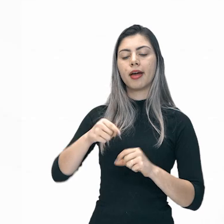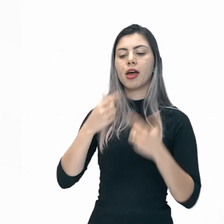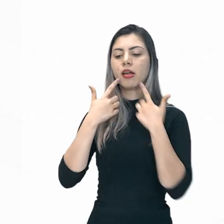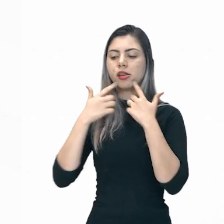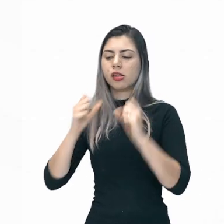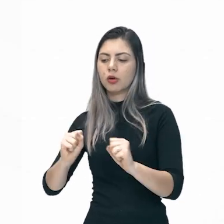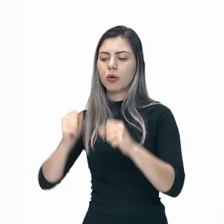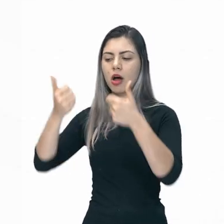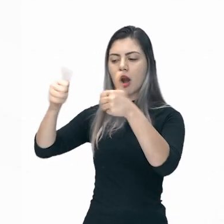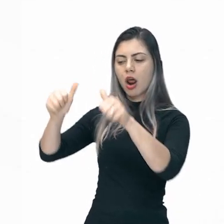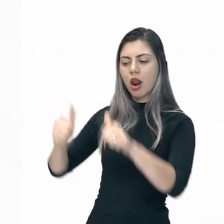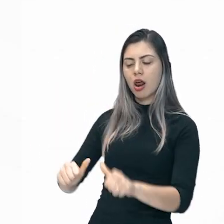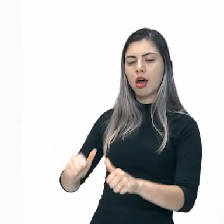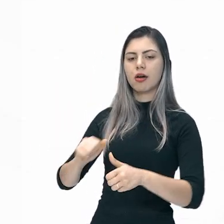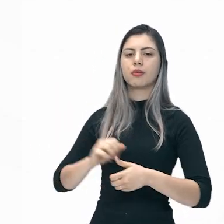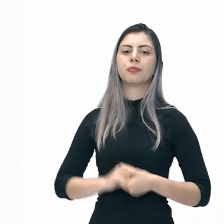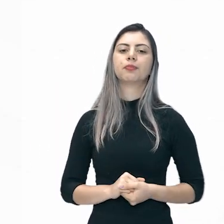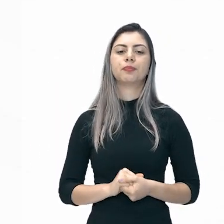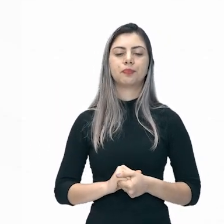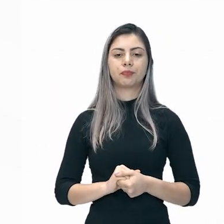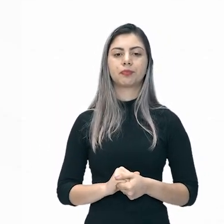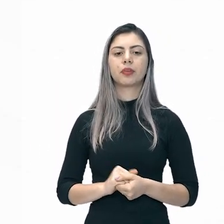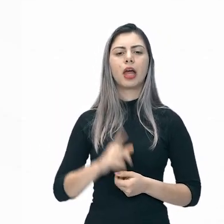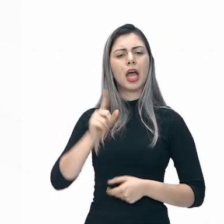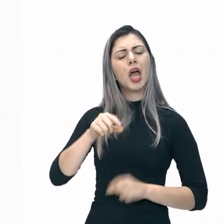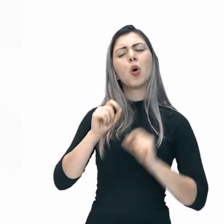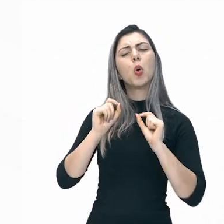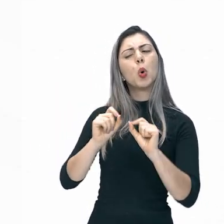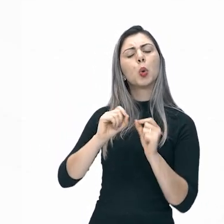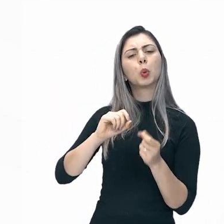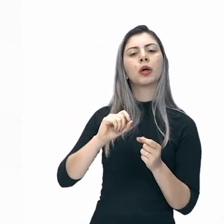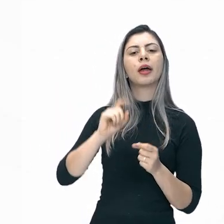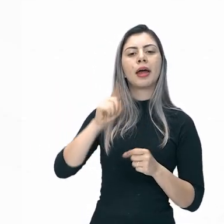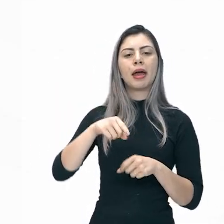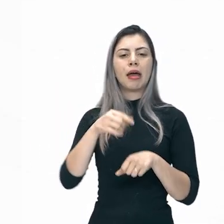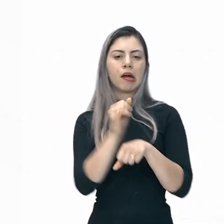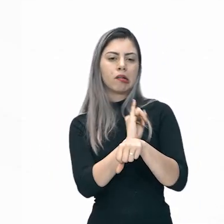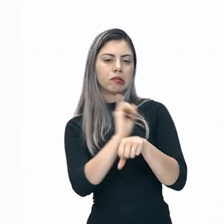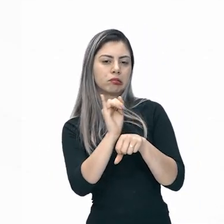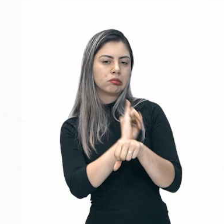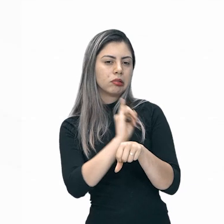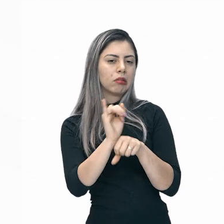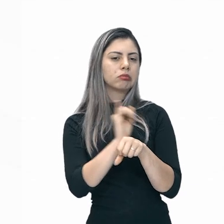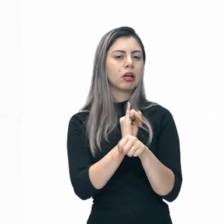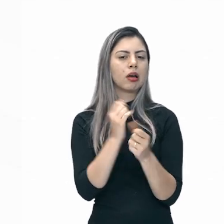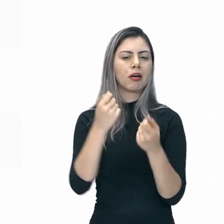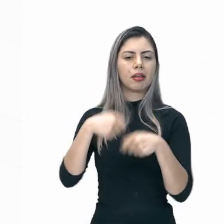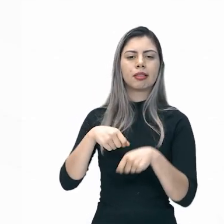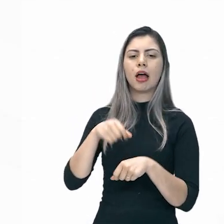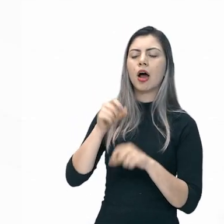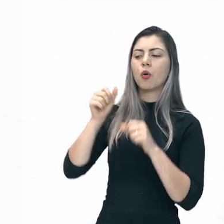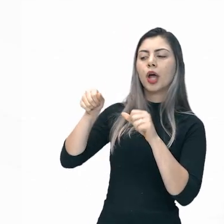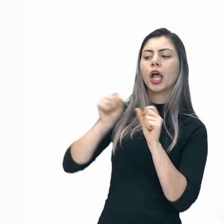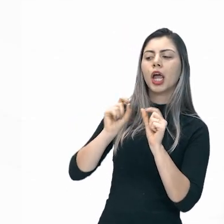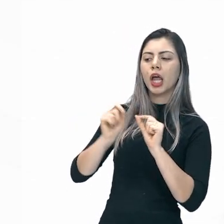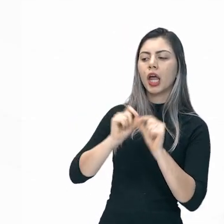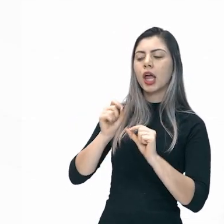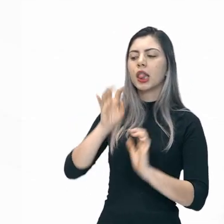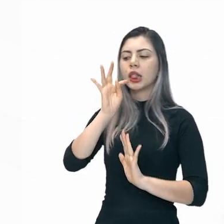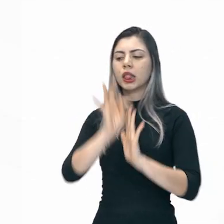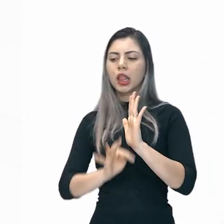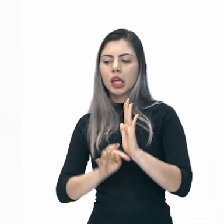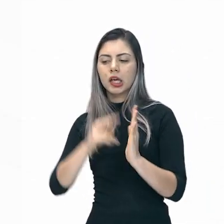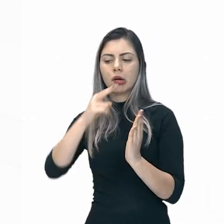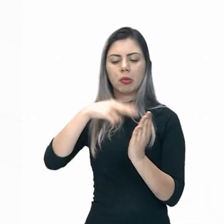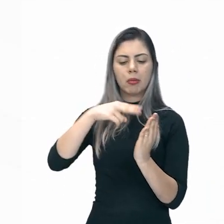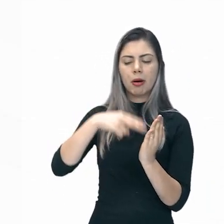análise linguísticas. Refere-se à abordagem de métodos utilizados para examinar e interpretar